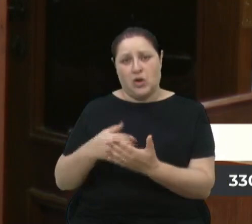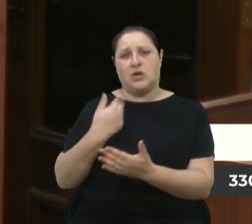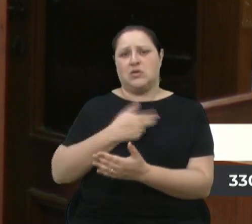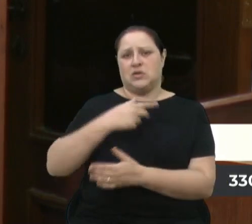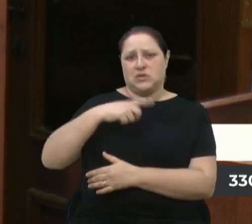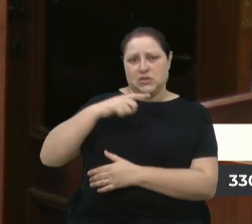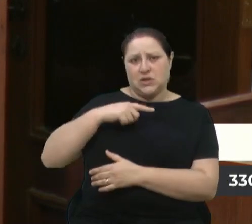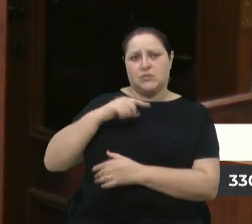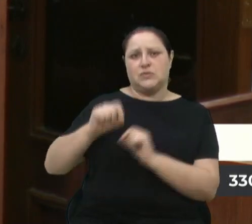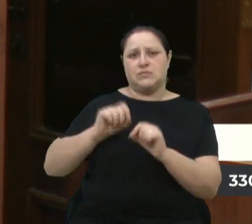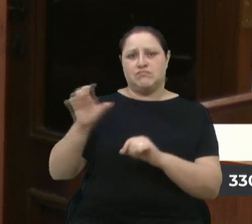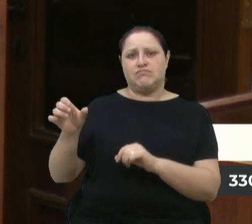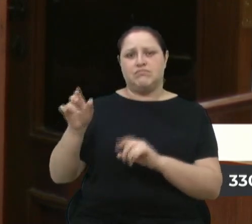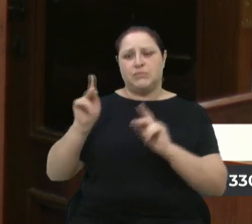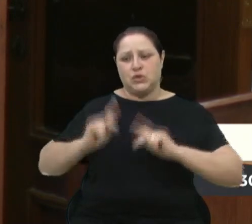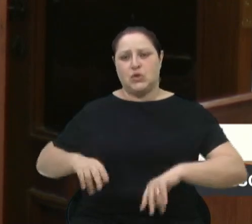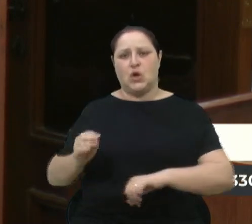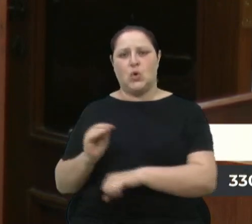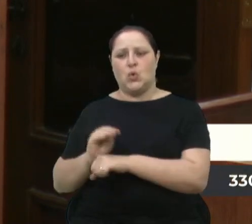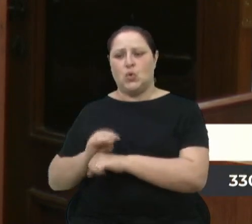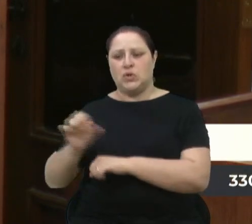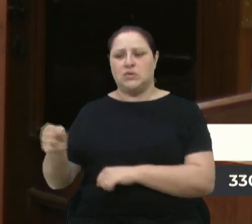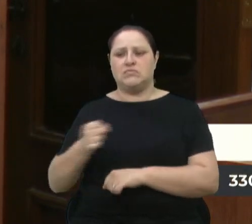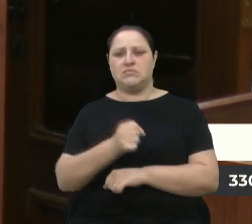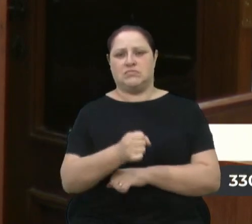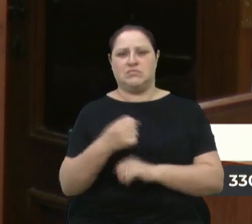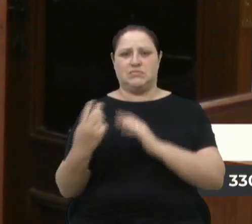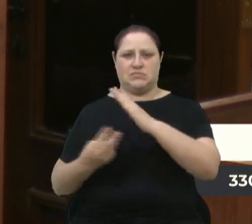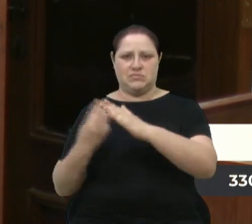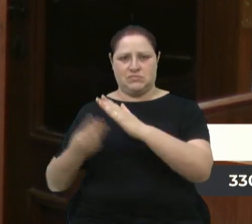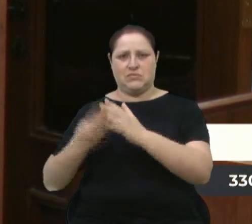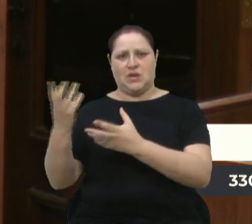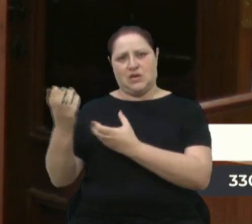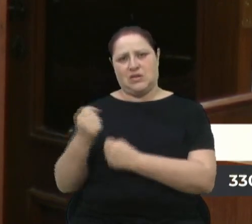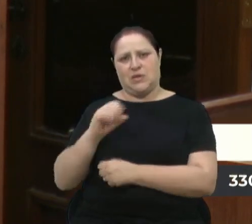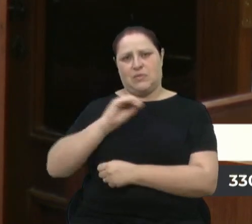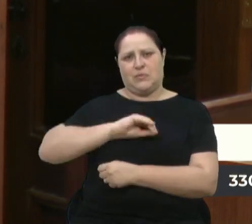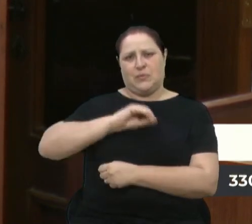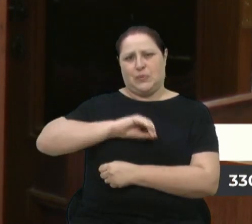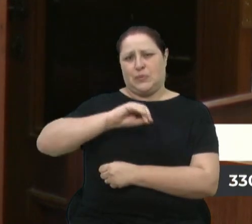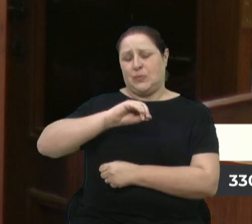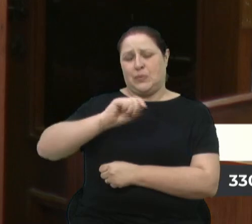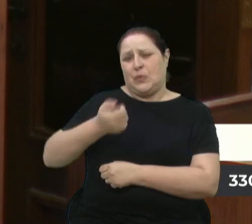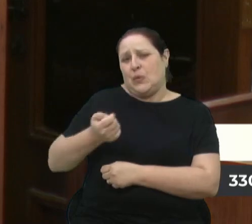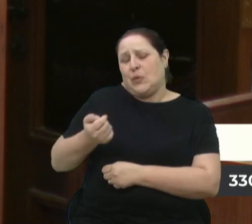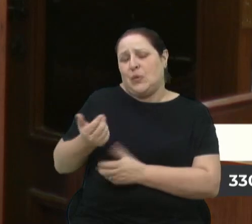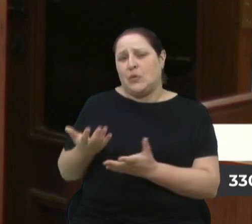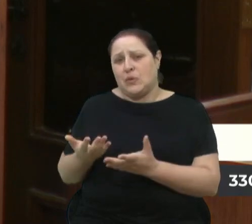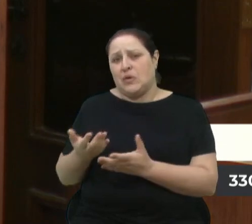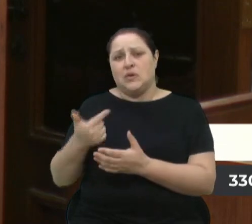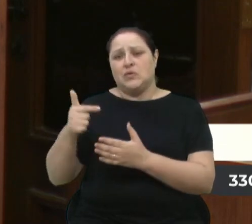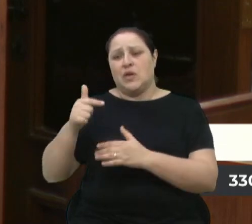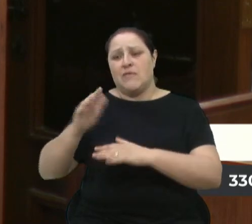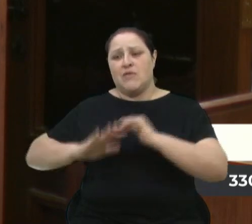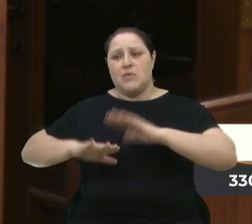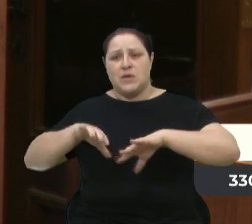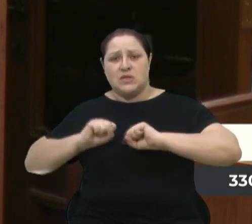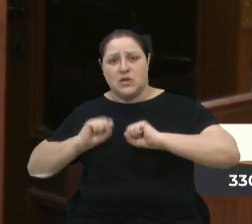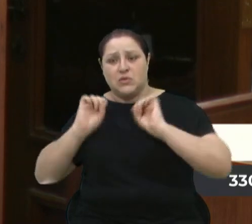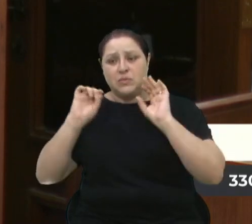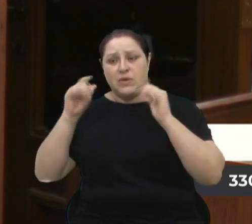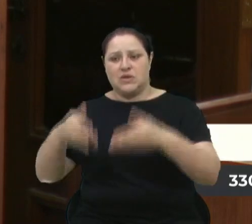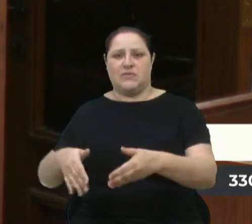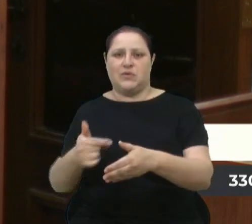temos cuidadoria no município, os terceirizados que recebem uma miséria, que não têm formação específica para